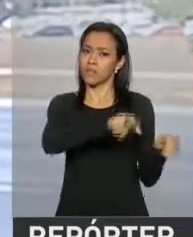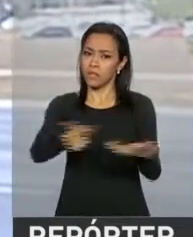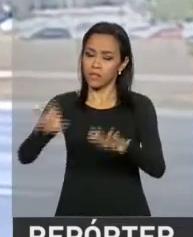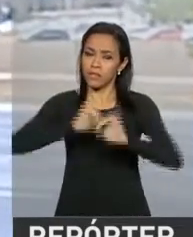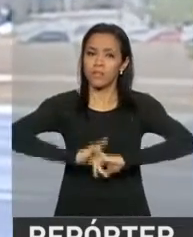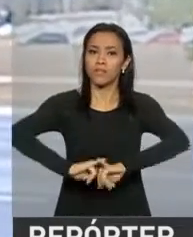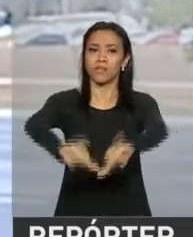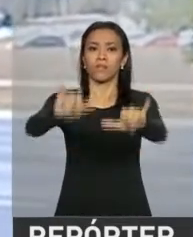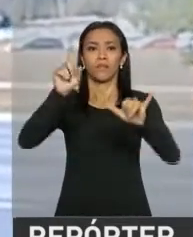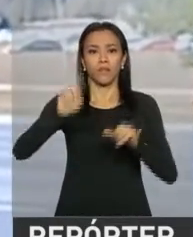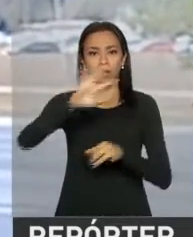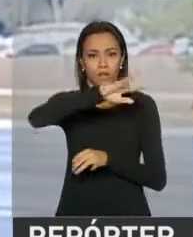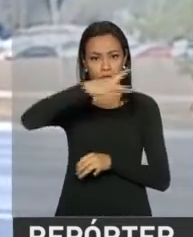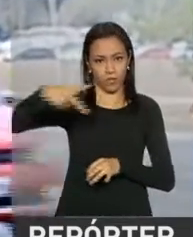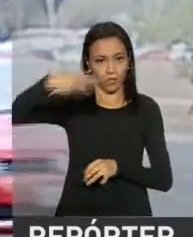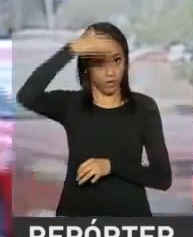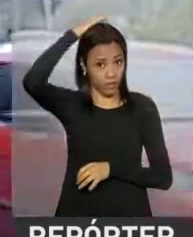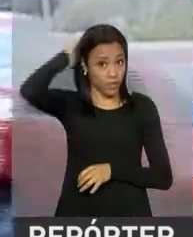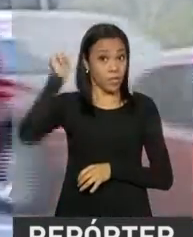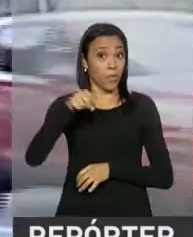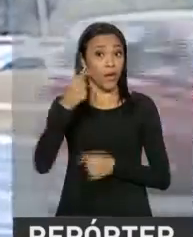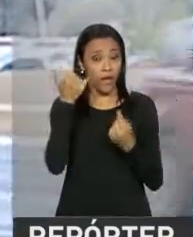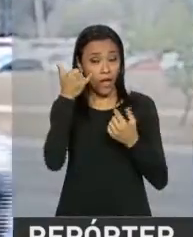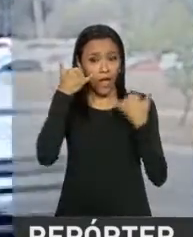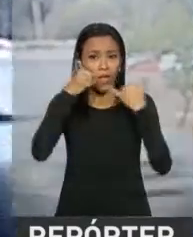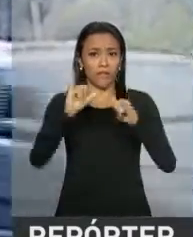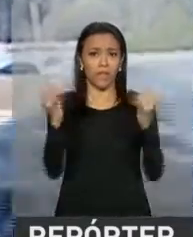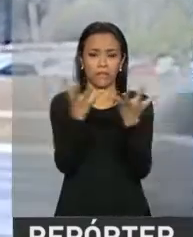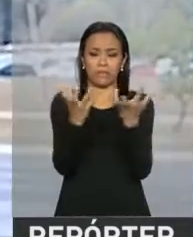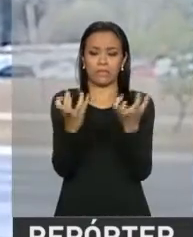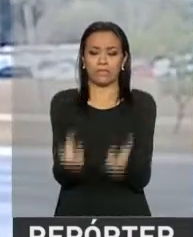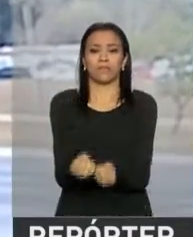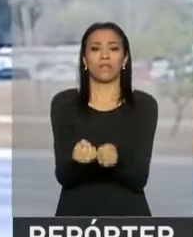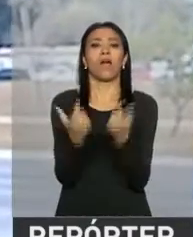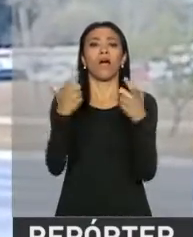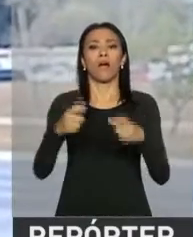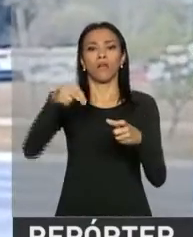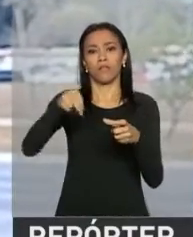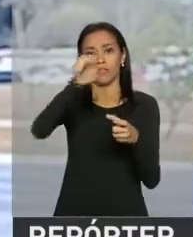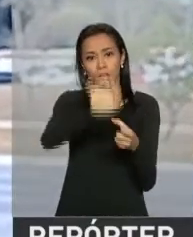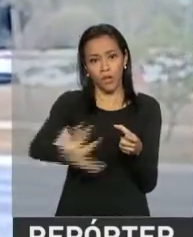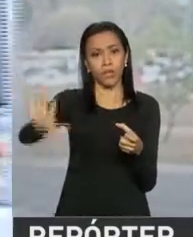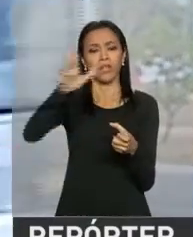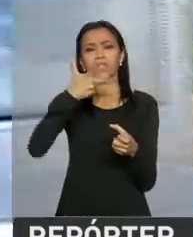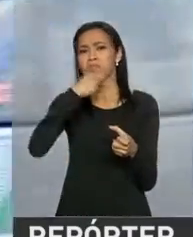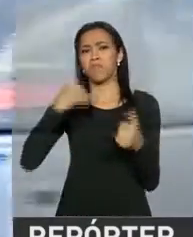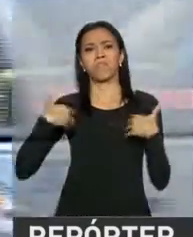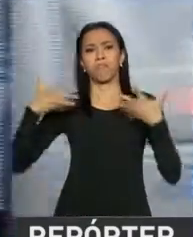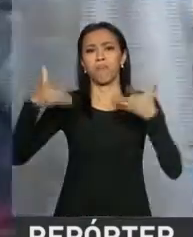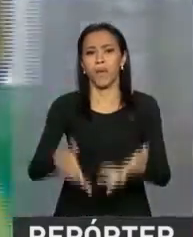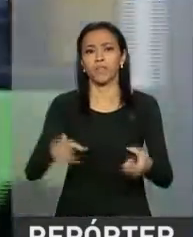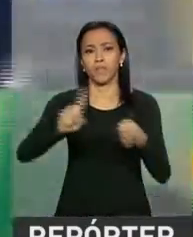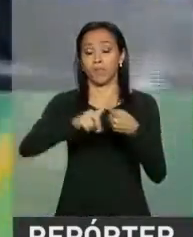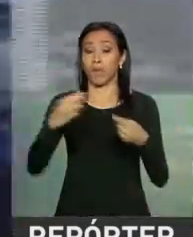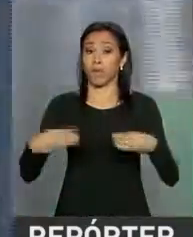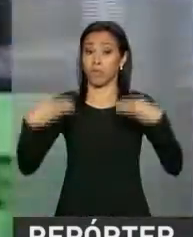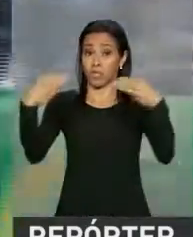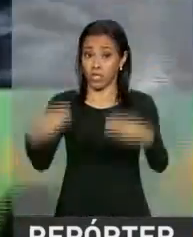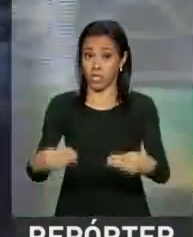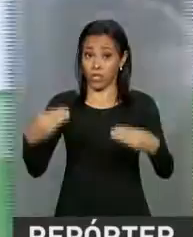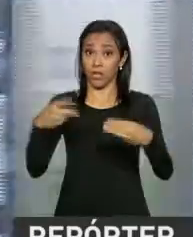mais uma das ações de combate à seca no nordeste vão participar dessa reunião representantes dos ministérios do meio ambiente